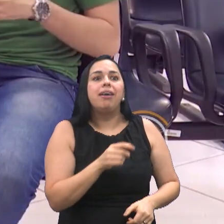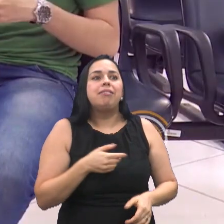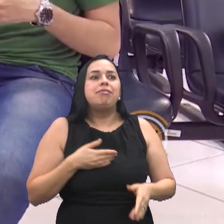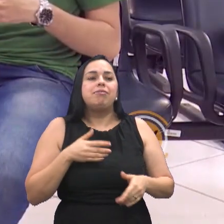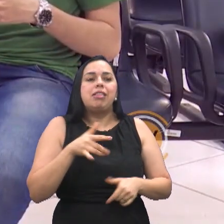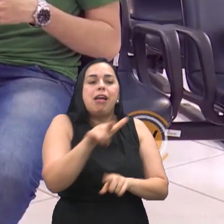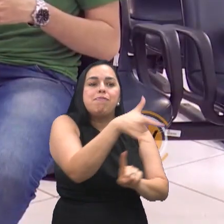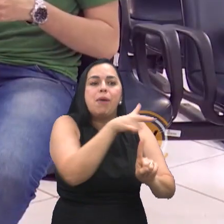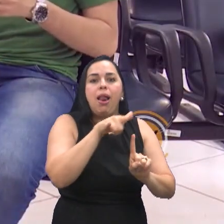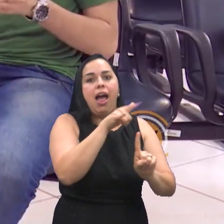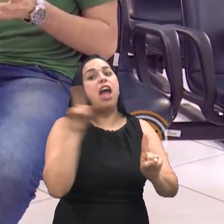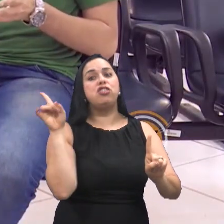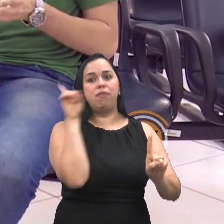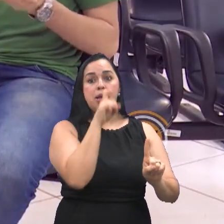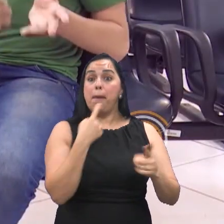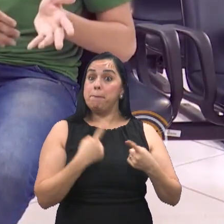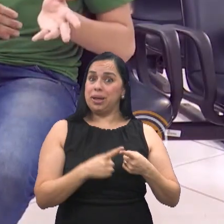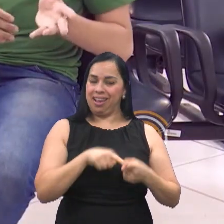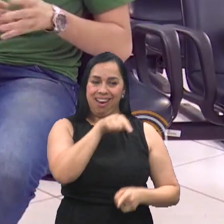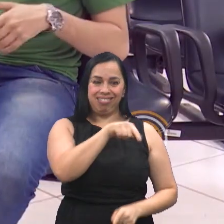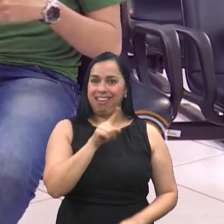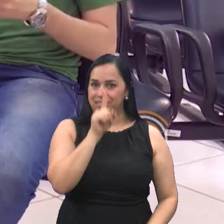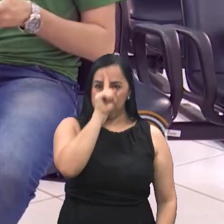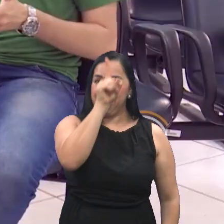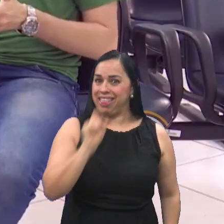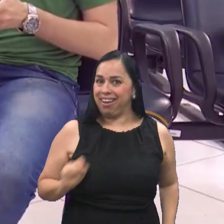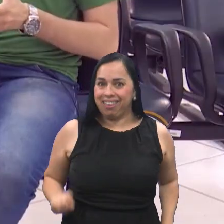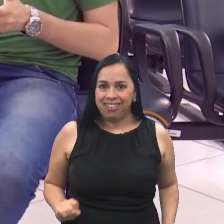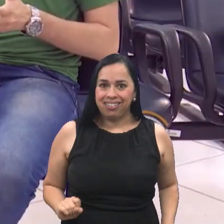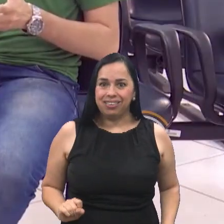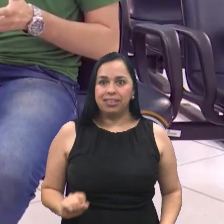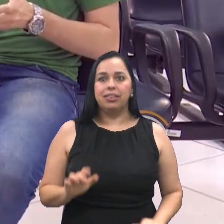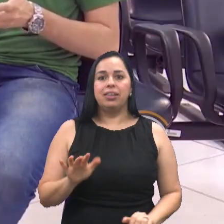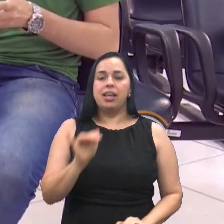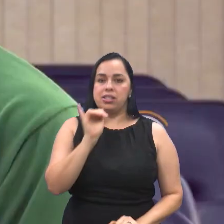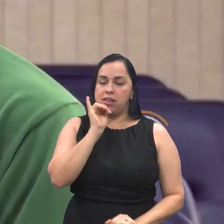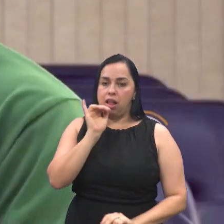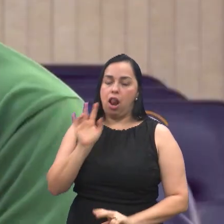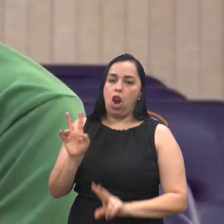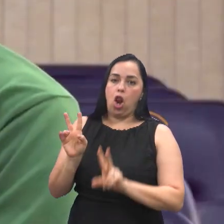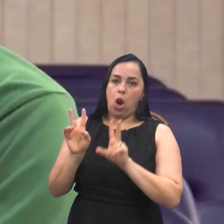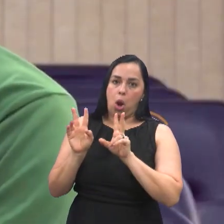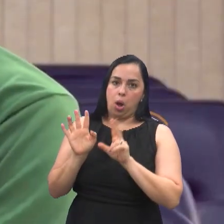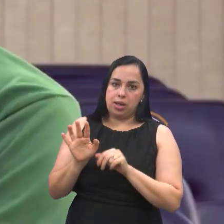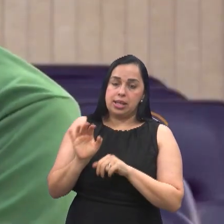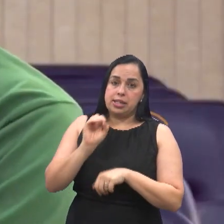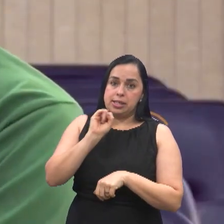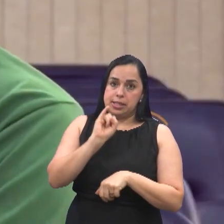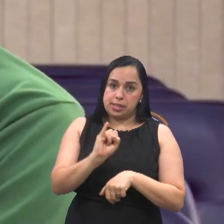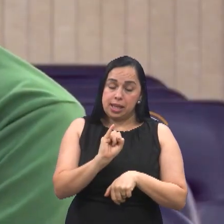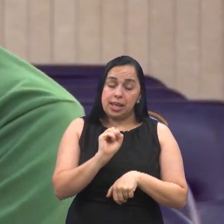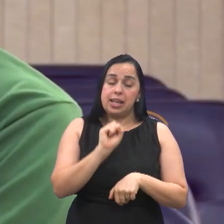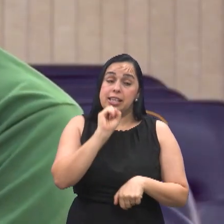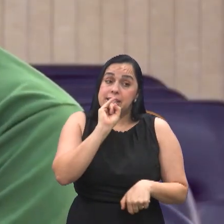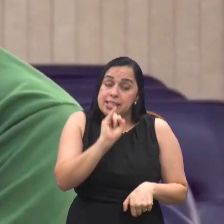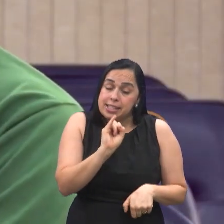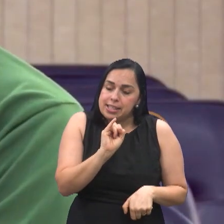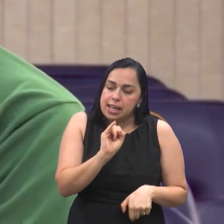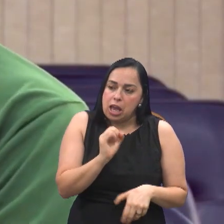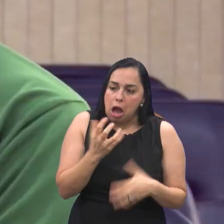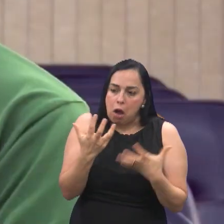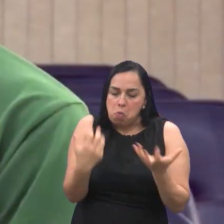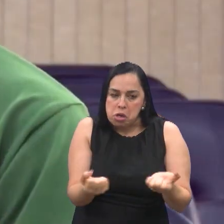uma ideia, né? A menos, é claro, vou fazer aqui um parênteses, quando você se corrompe para atingir esses